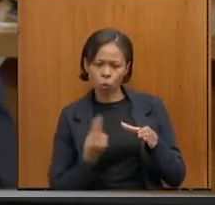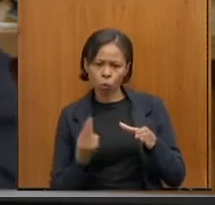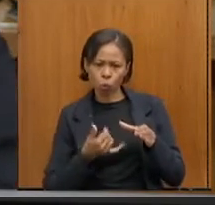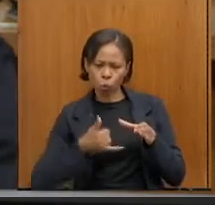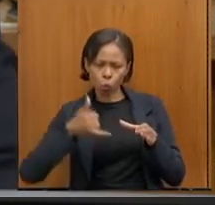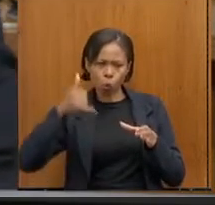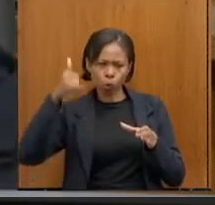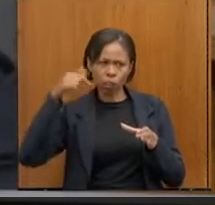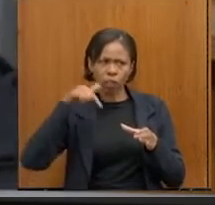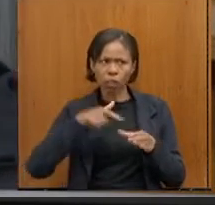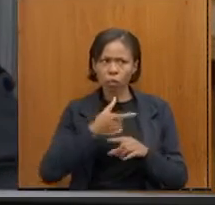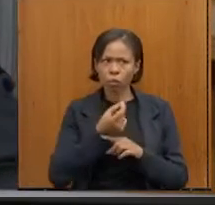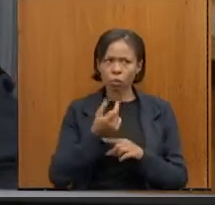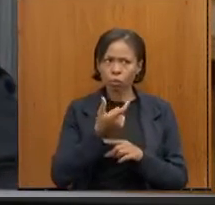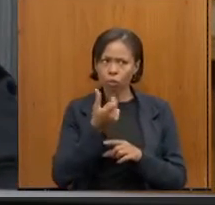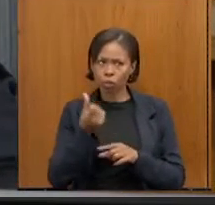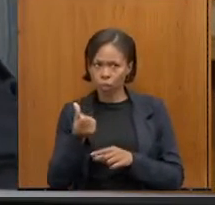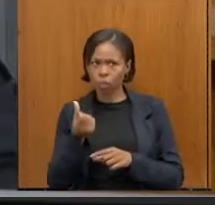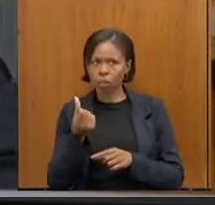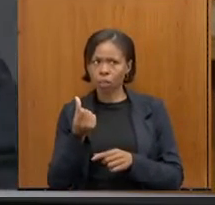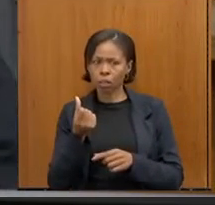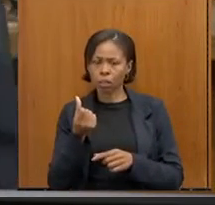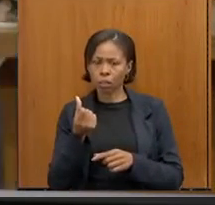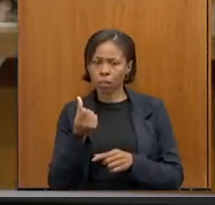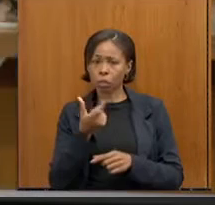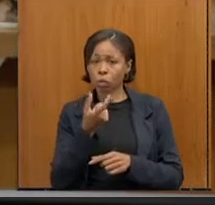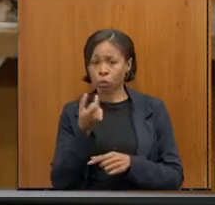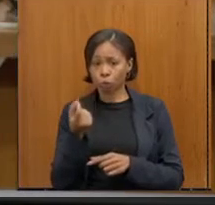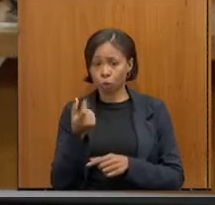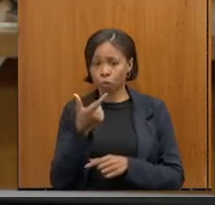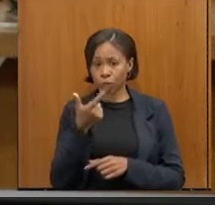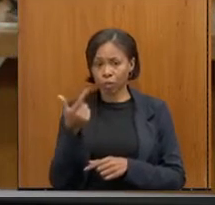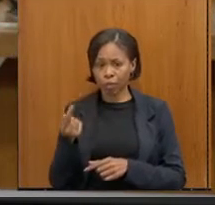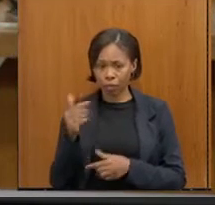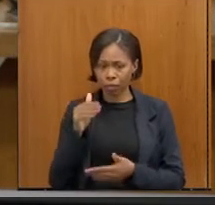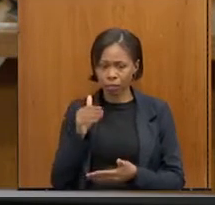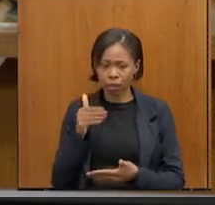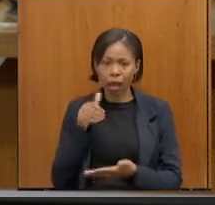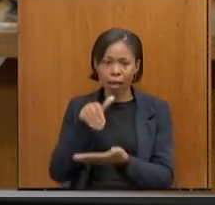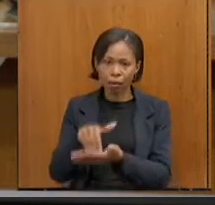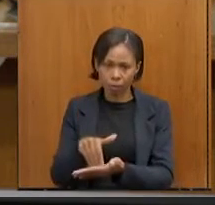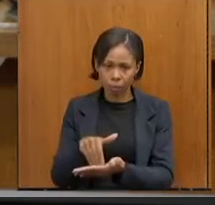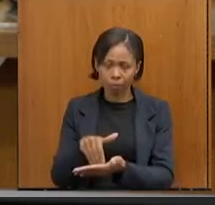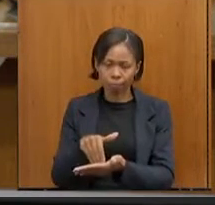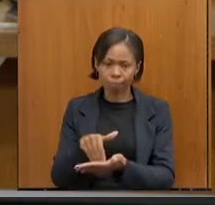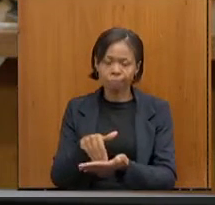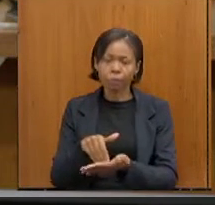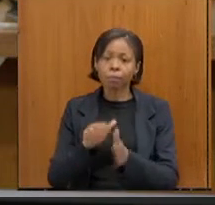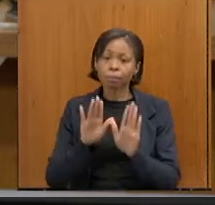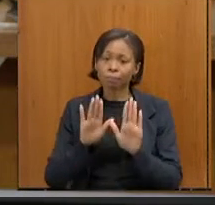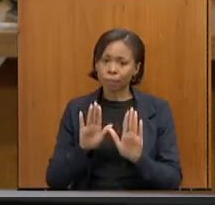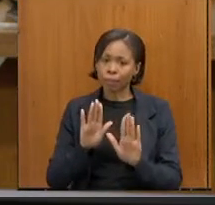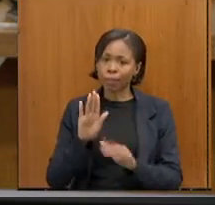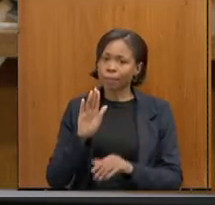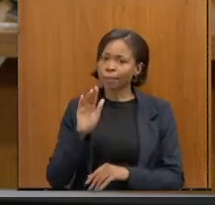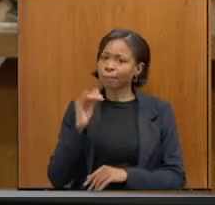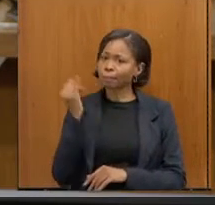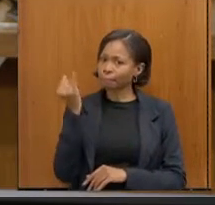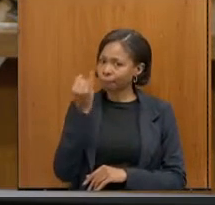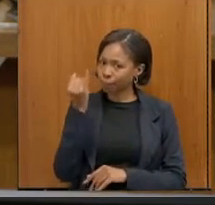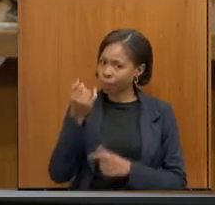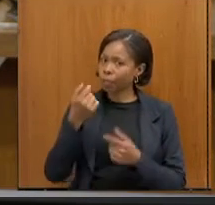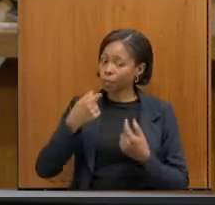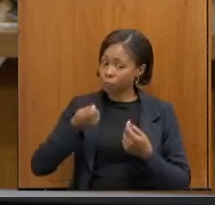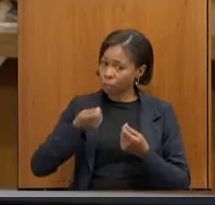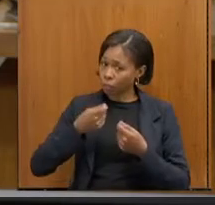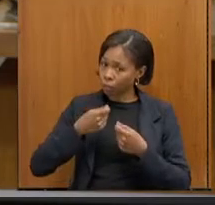entre 2026/2027 né mas o fundamental aqui é Temos que estar preparados